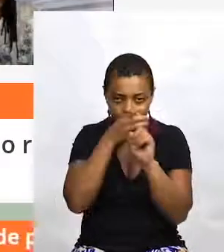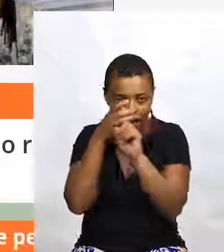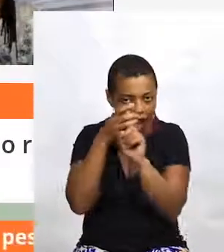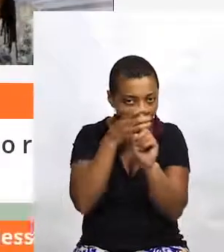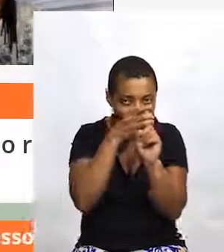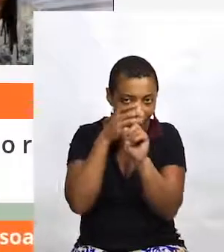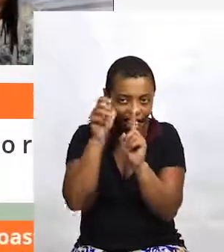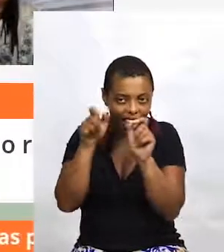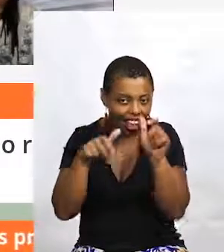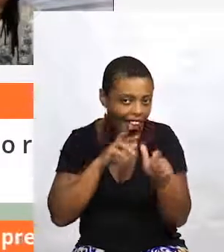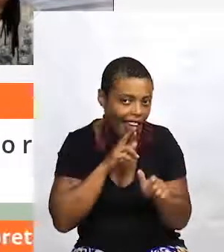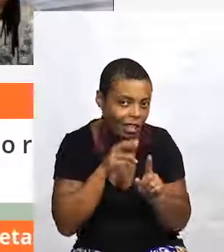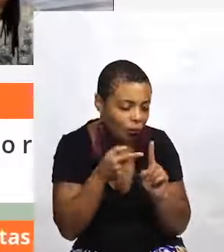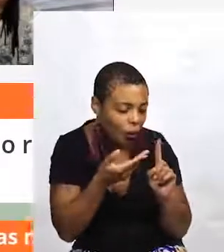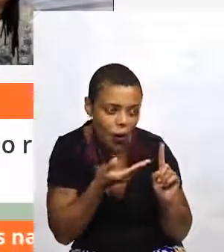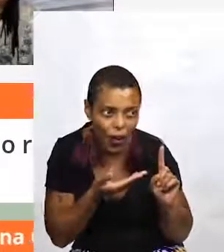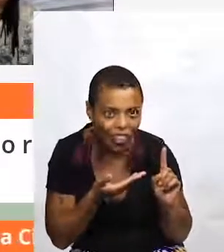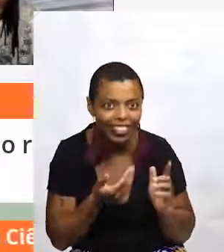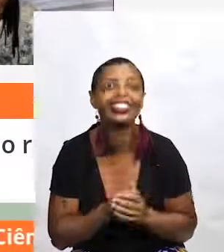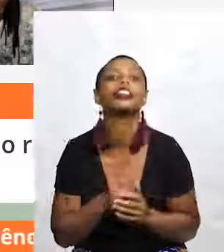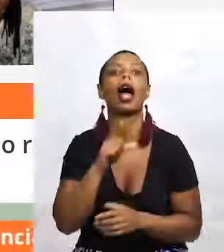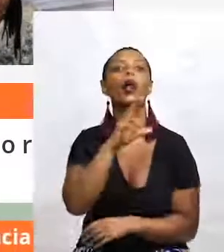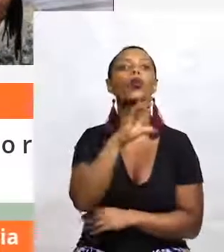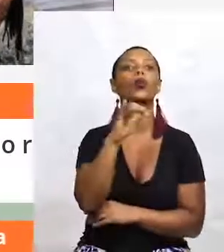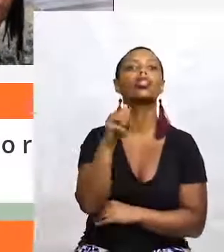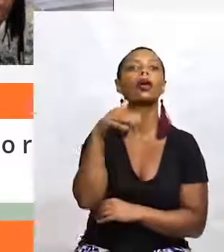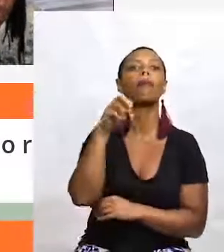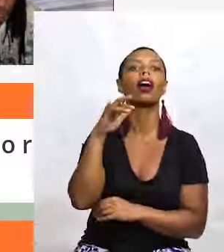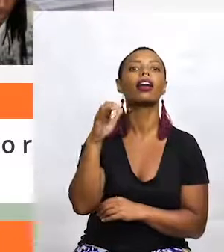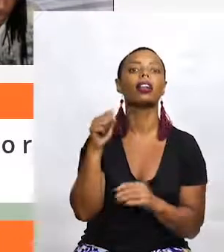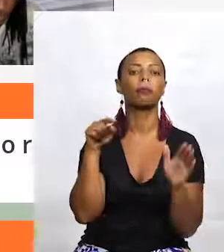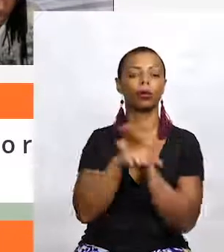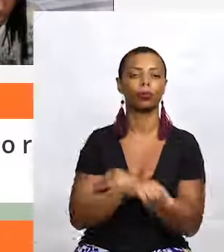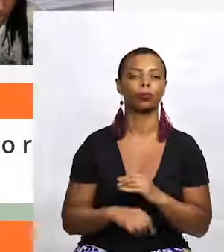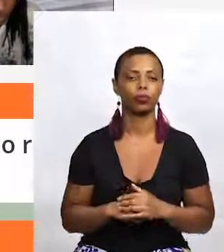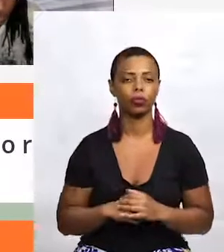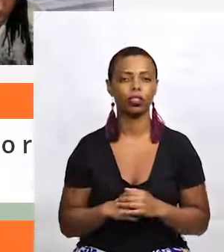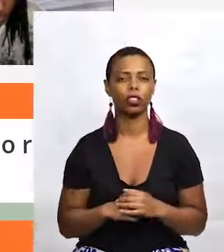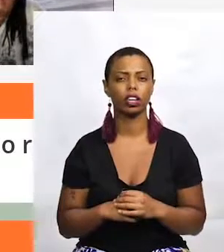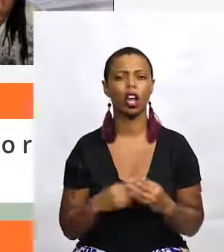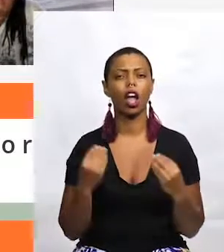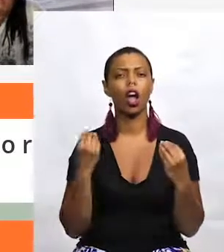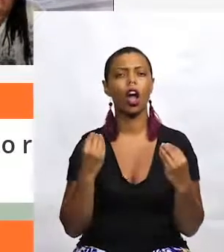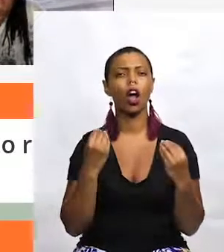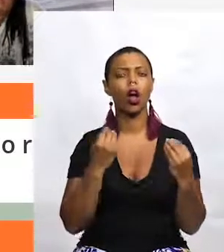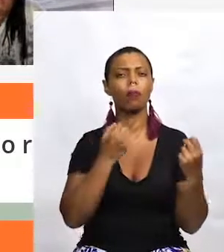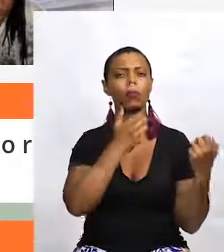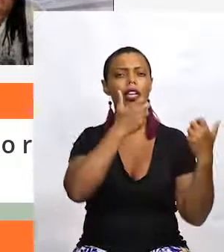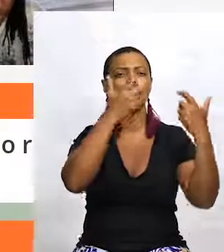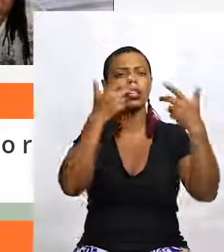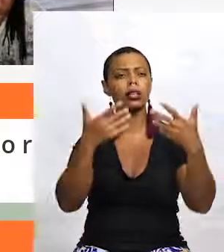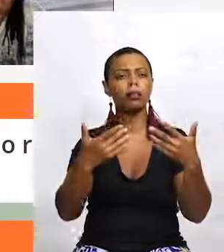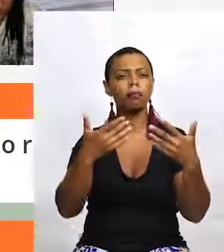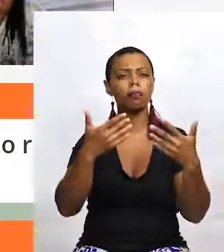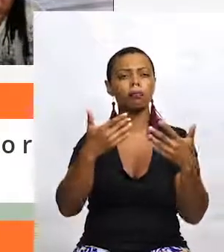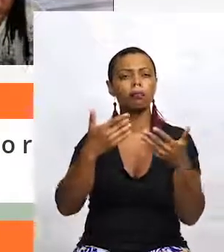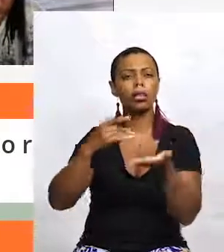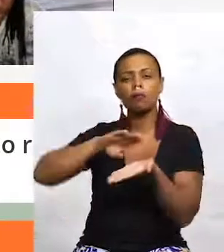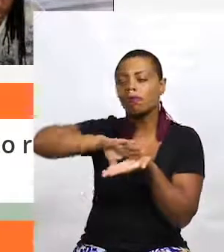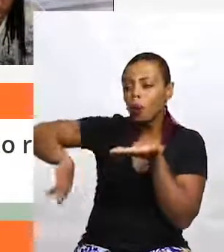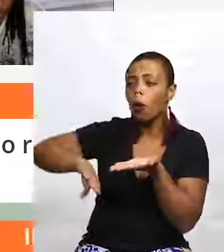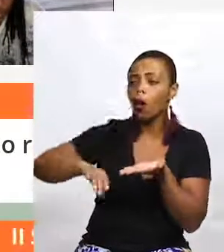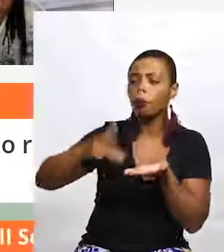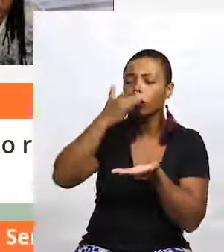responder? Da Lúcia Maria Almeida Braz. E como ter que explicar a rejeição àqueles que estão ao redor? E o olhar